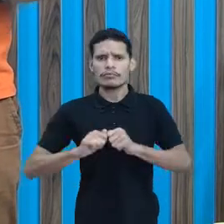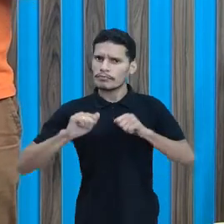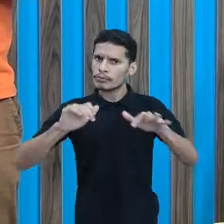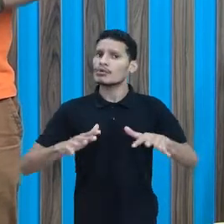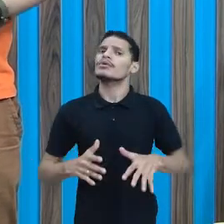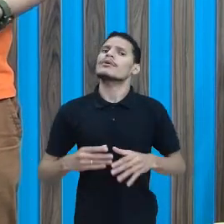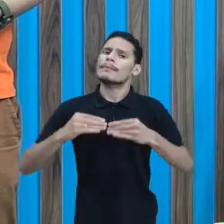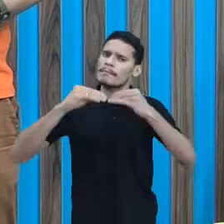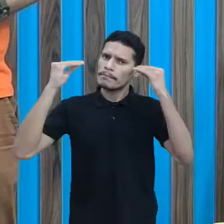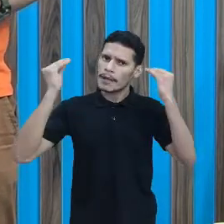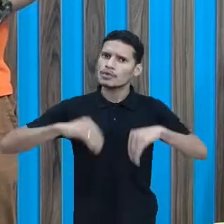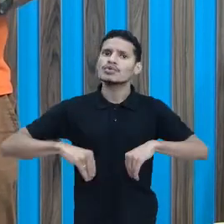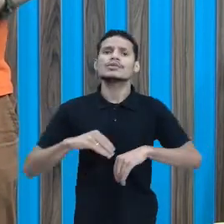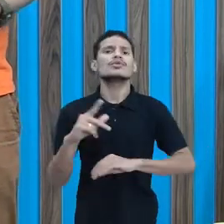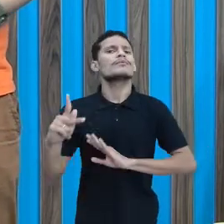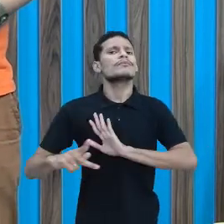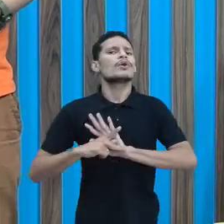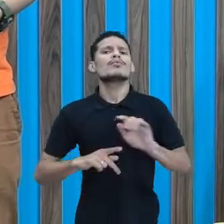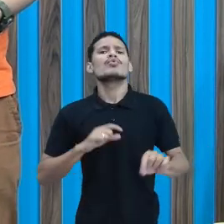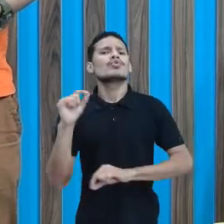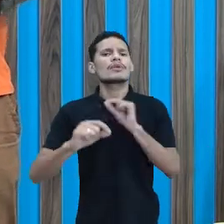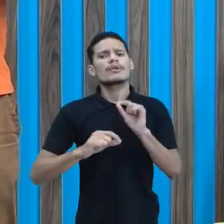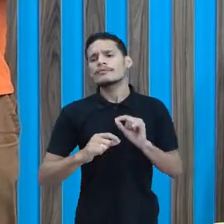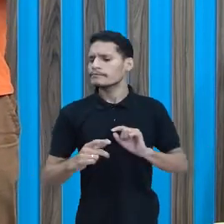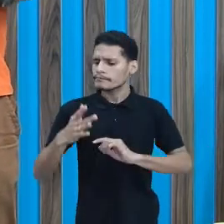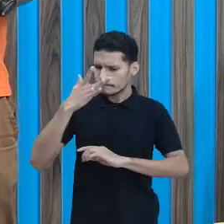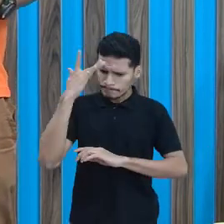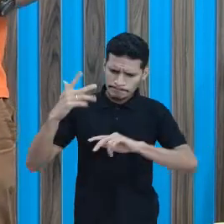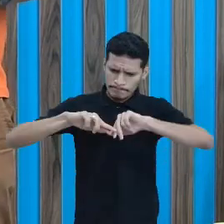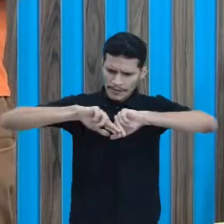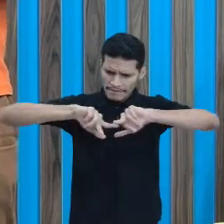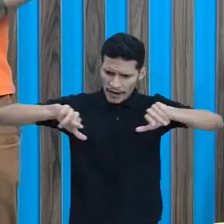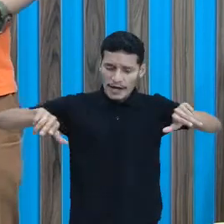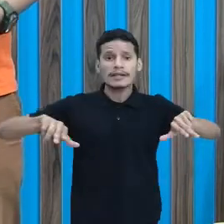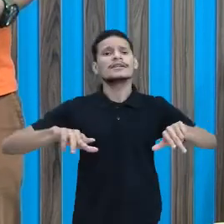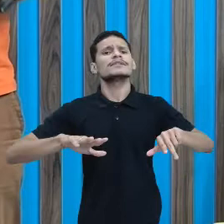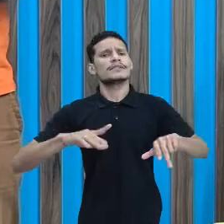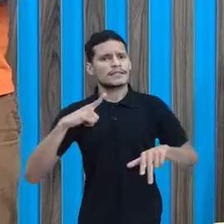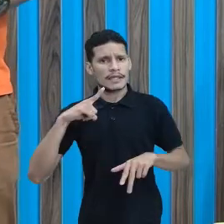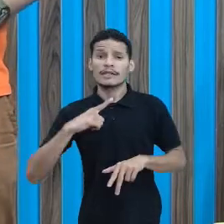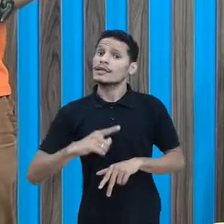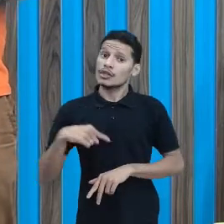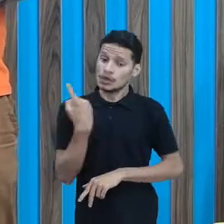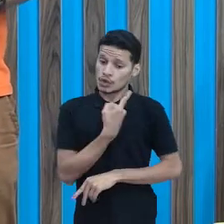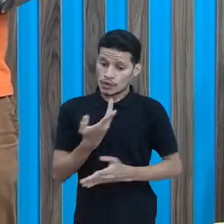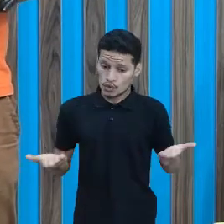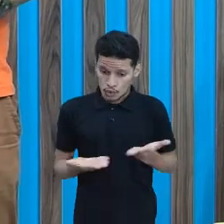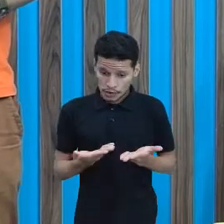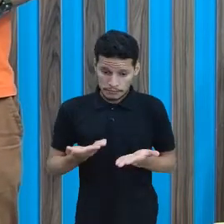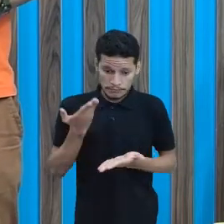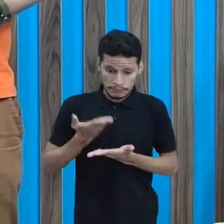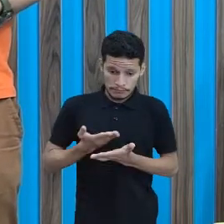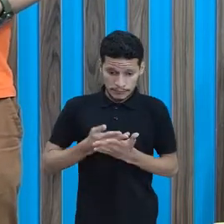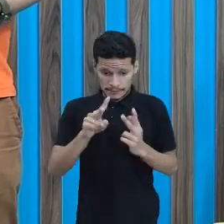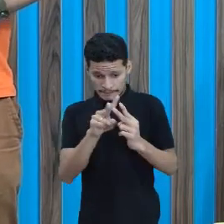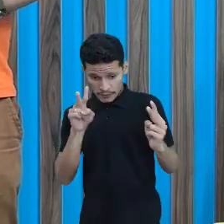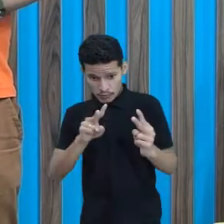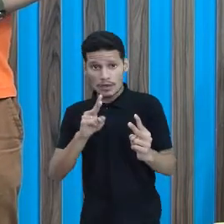gente, para muitas pessoas, em vários sentidos. E estamos aqui no Educa Recife, na Escola Municipal para Aulas